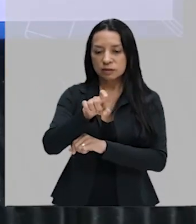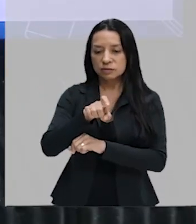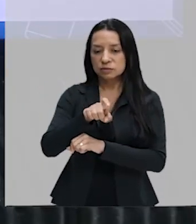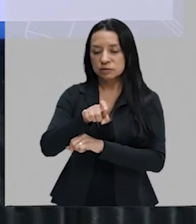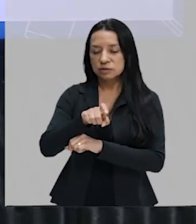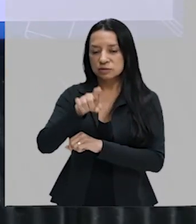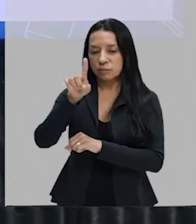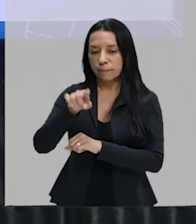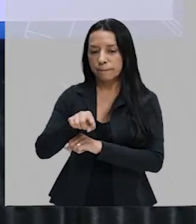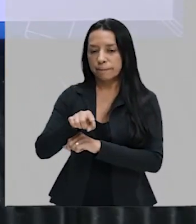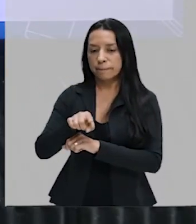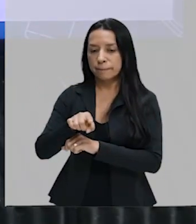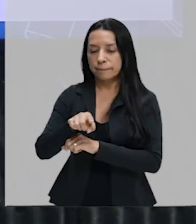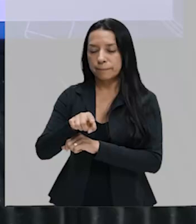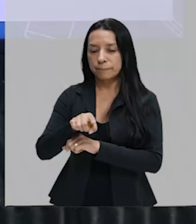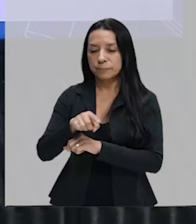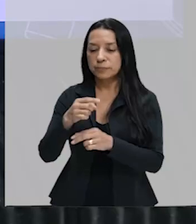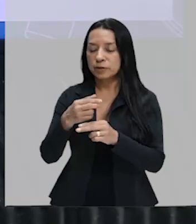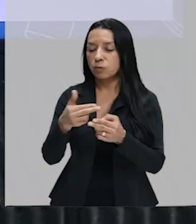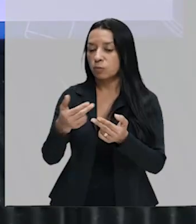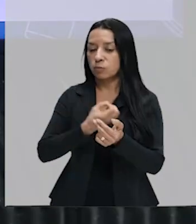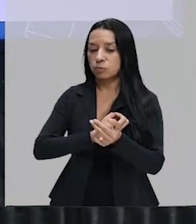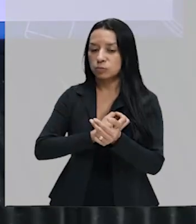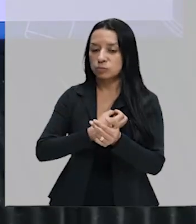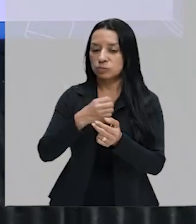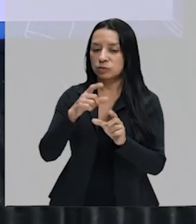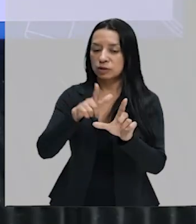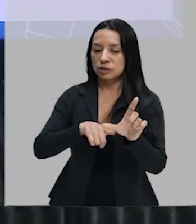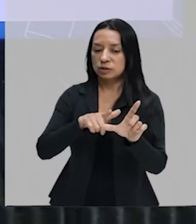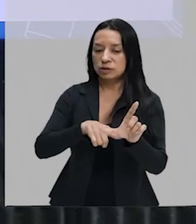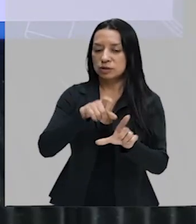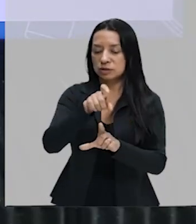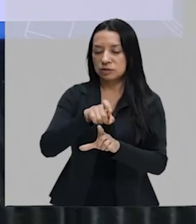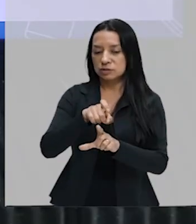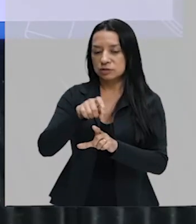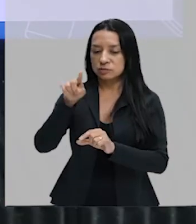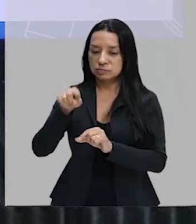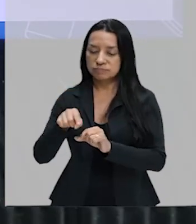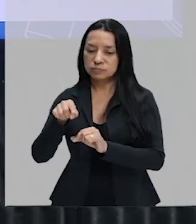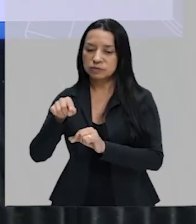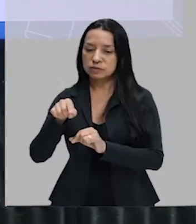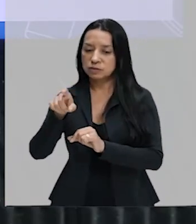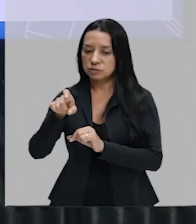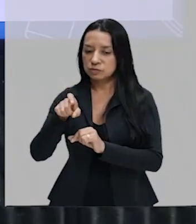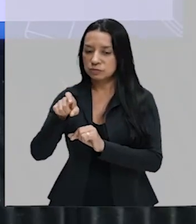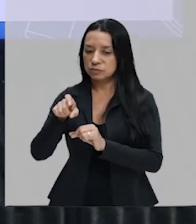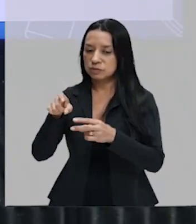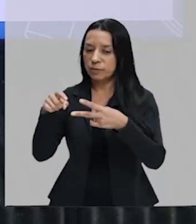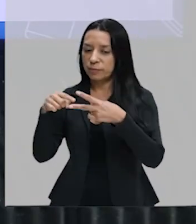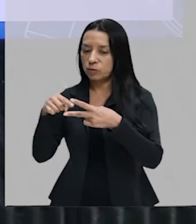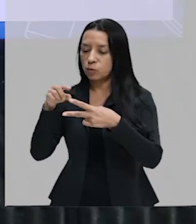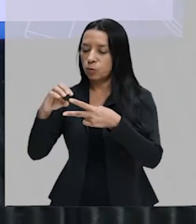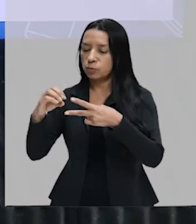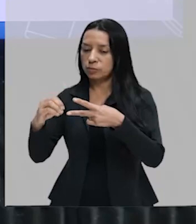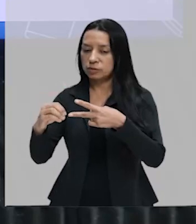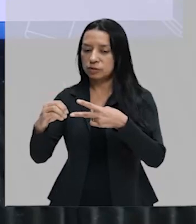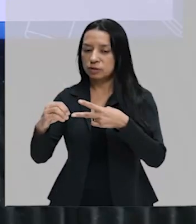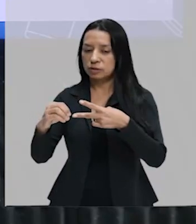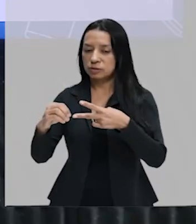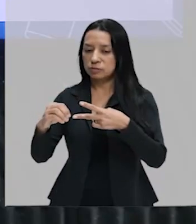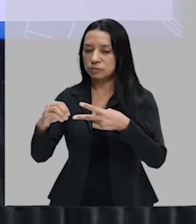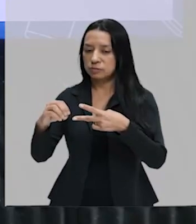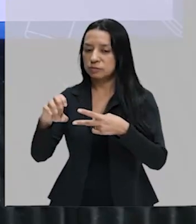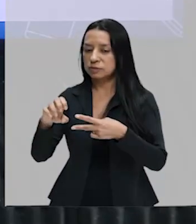dito que o x, né, o elemento x, está o quê? X é menor do que zero